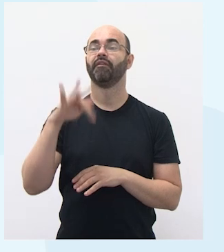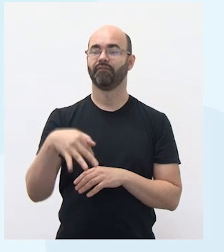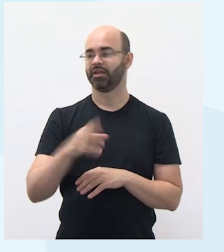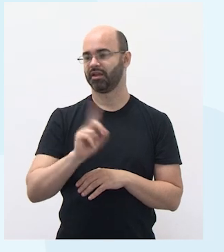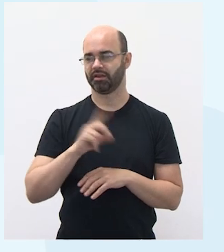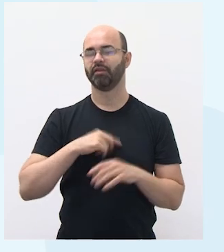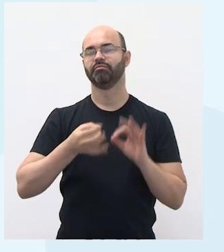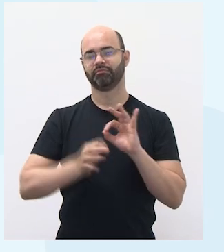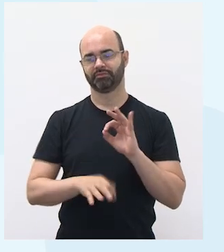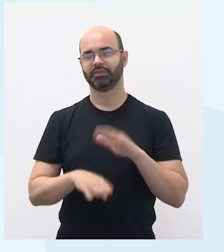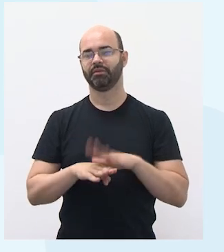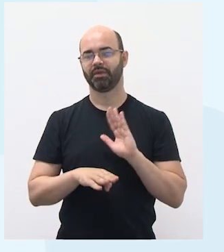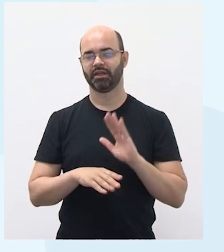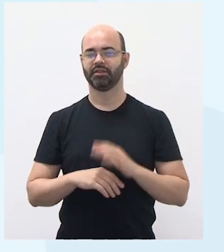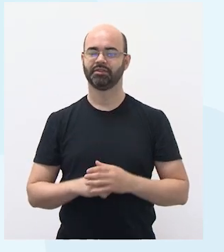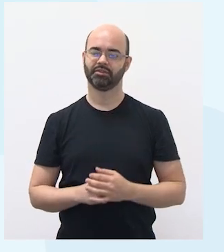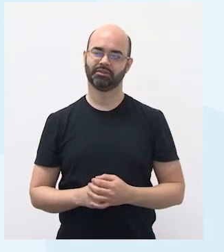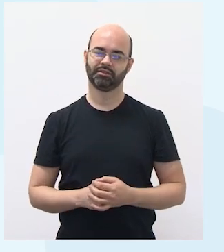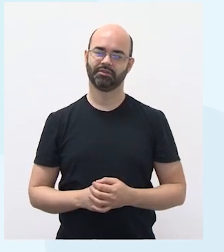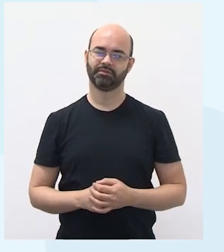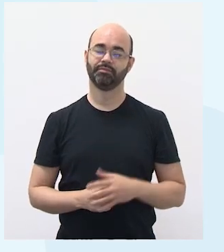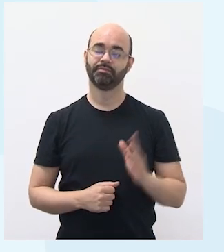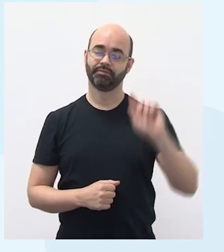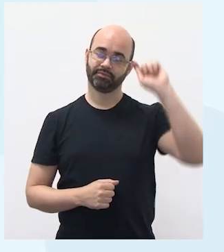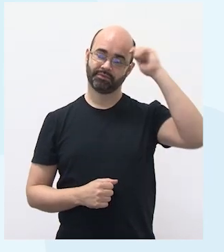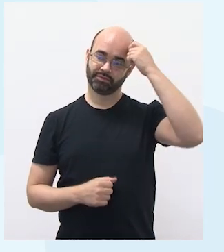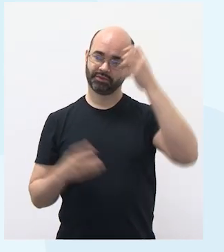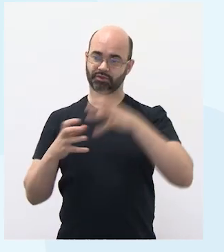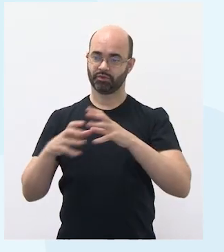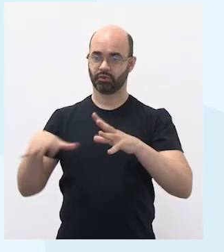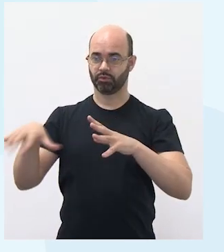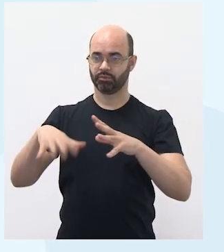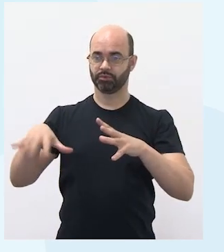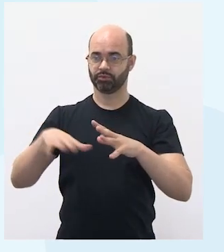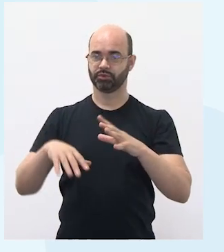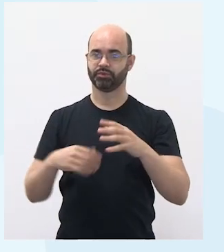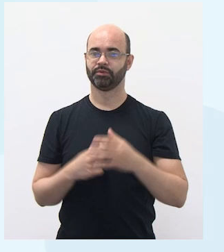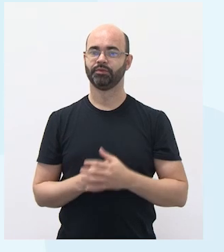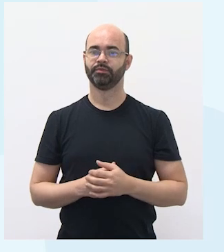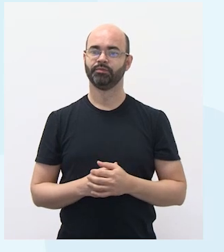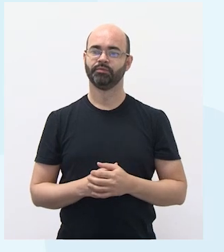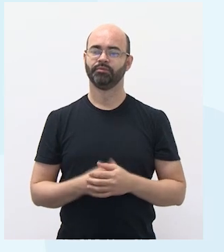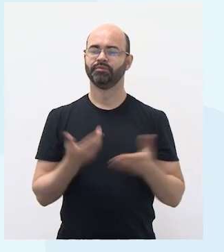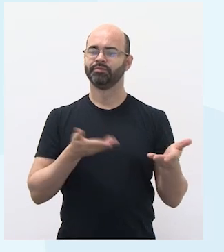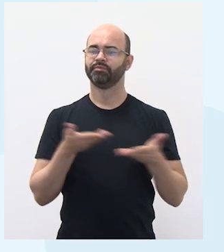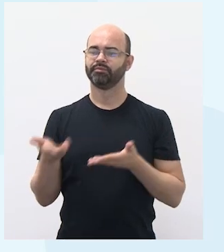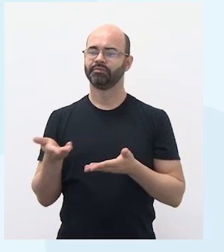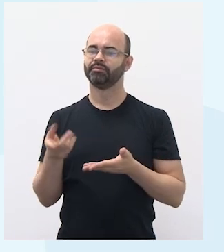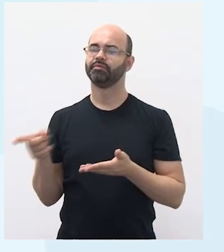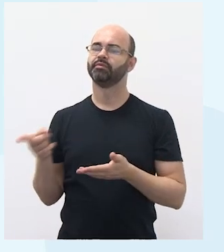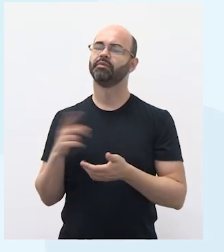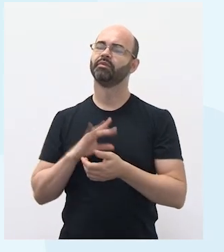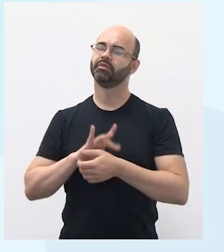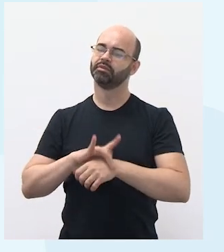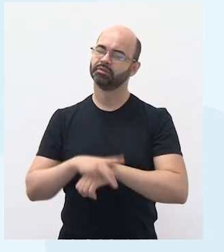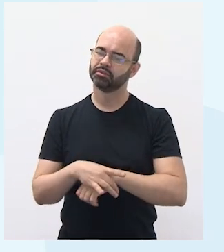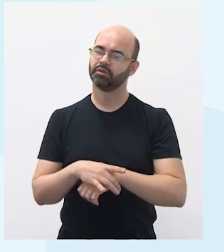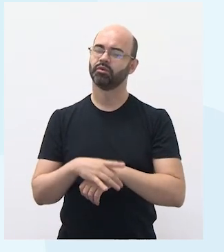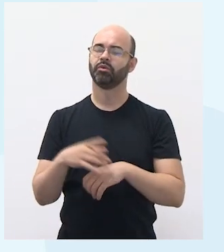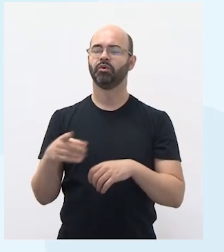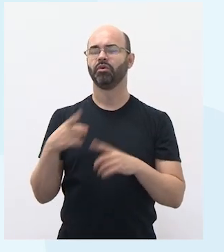Então, entre os negros, oferecerá a eles conhecimento, segurança, aqueles referenciais que não